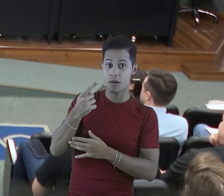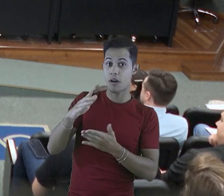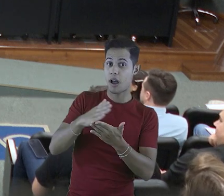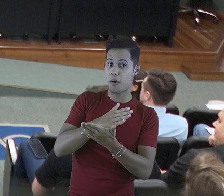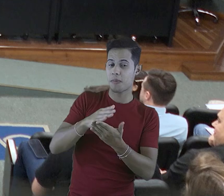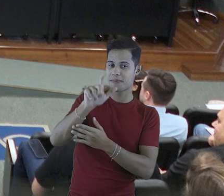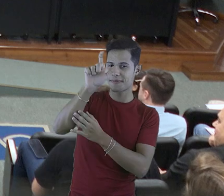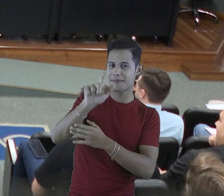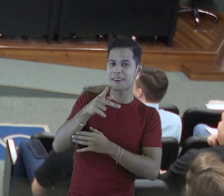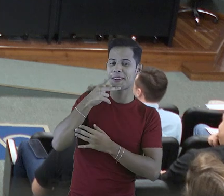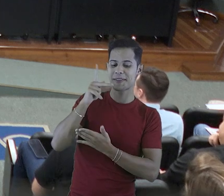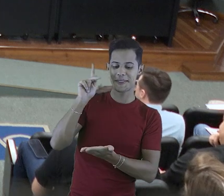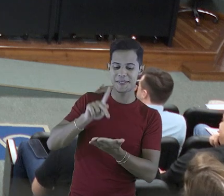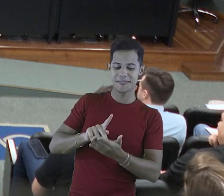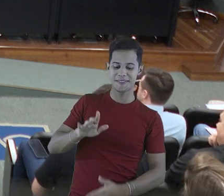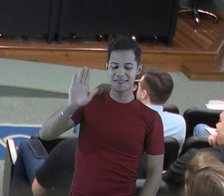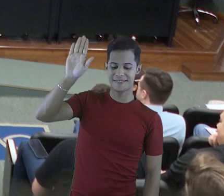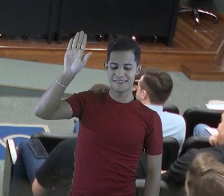Teve um sincero.